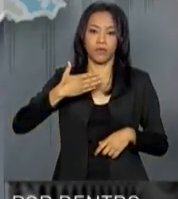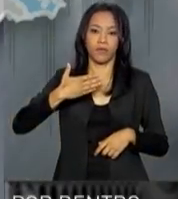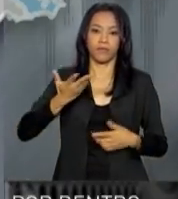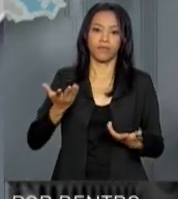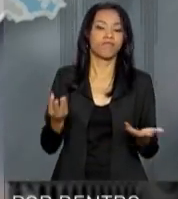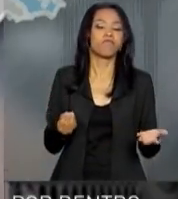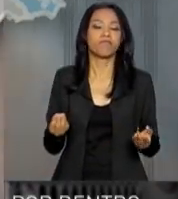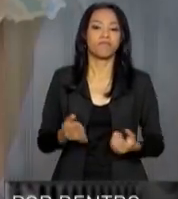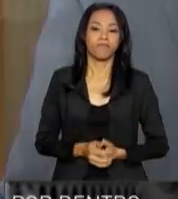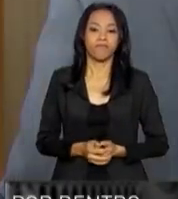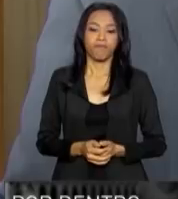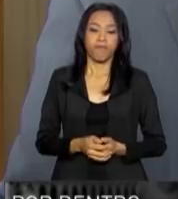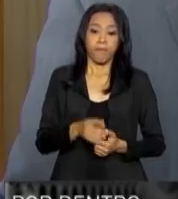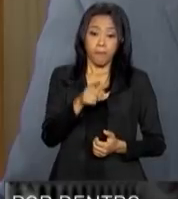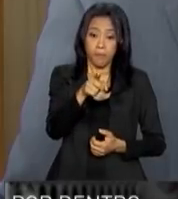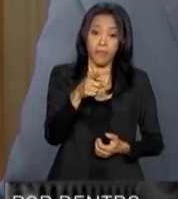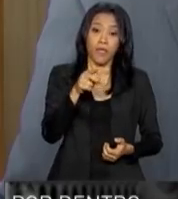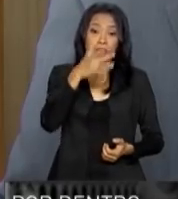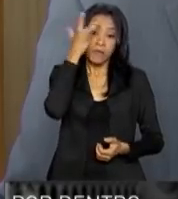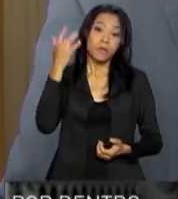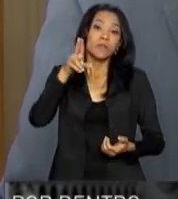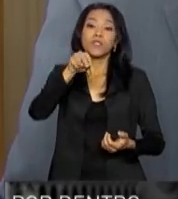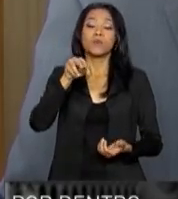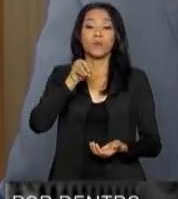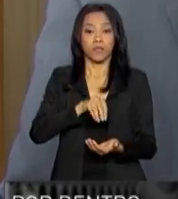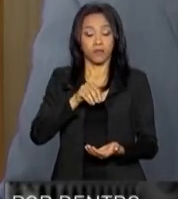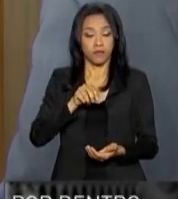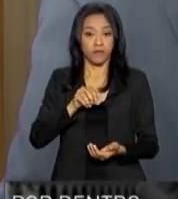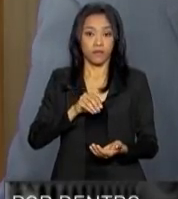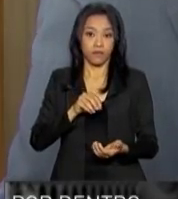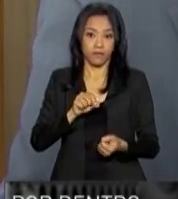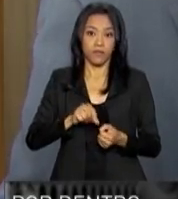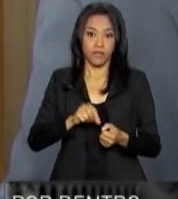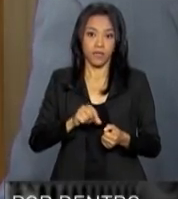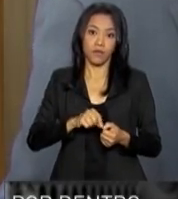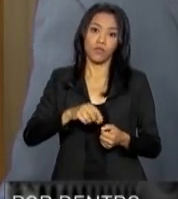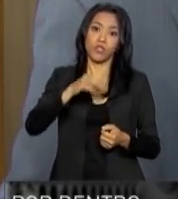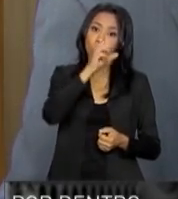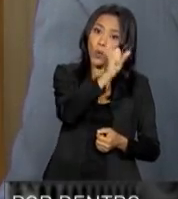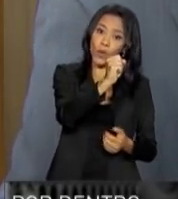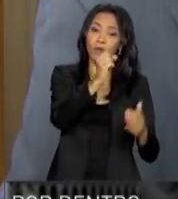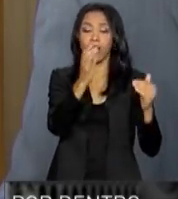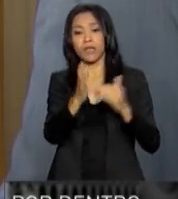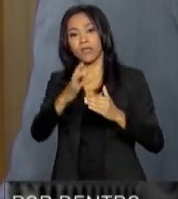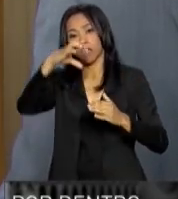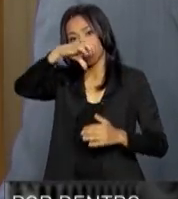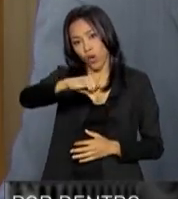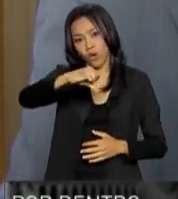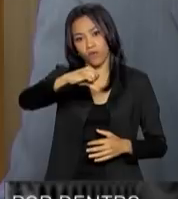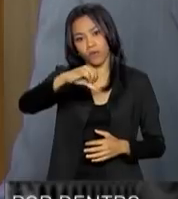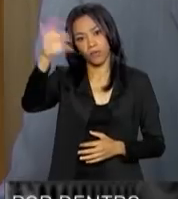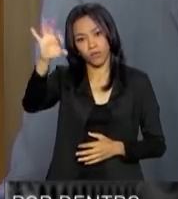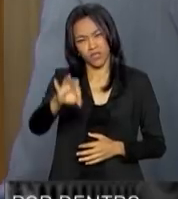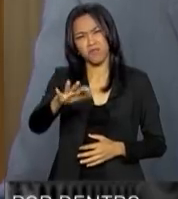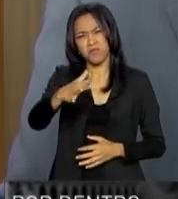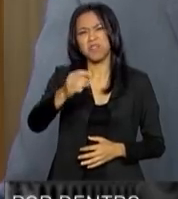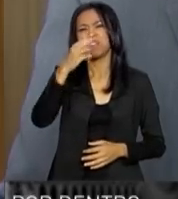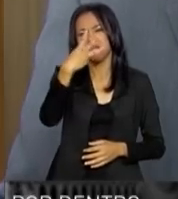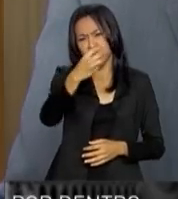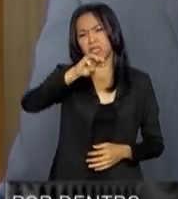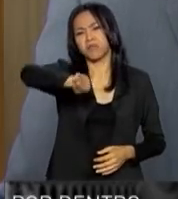faltam das pessoas que nunca fizeram tal dívida em torno de 8 a 9 por cento um pouco acima de 3 milhões de pessoas da minha folha de